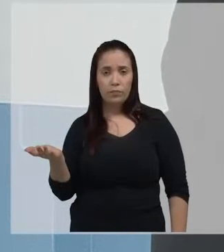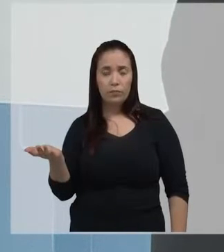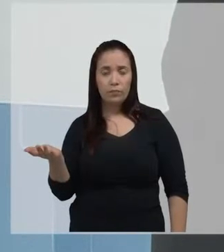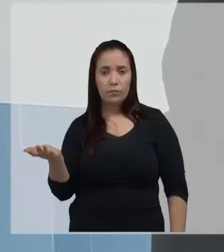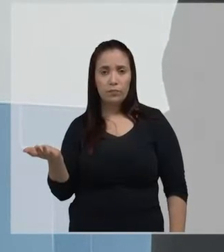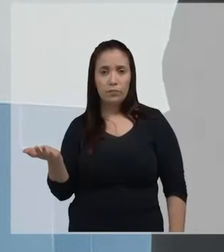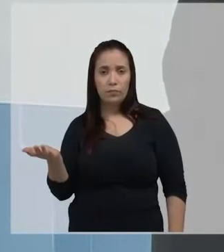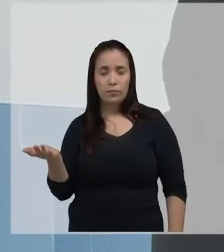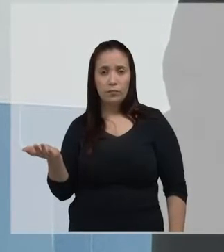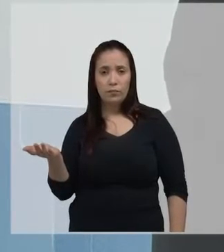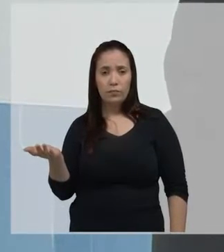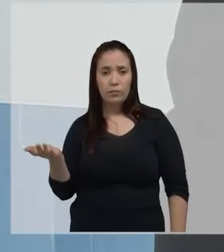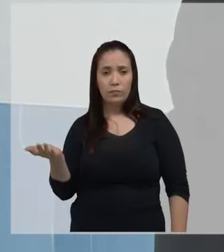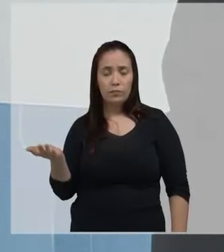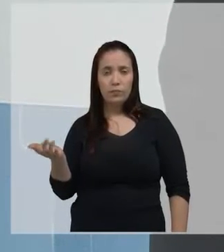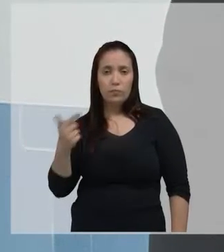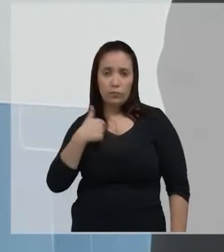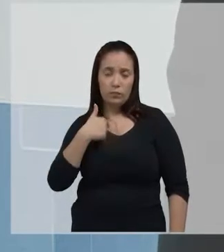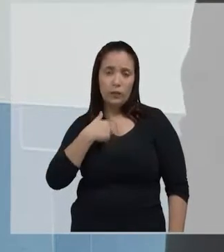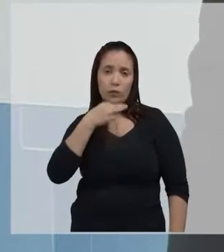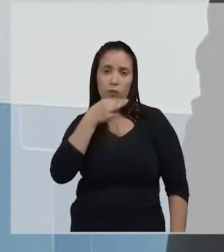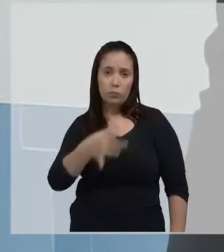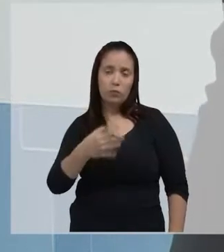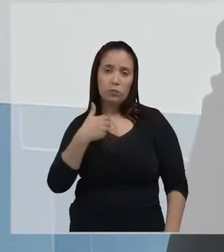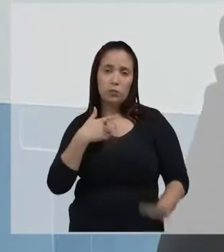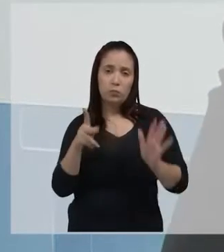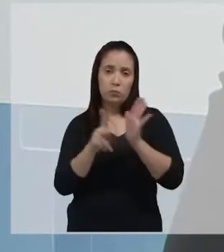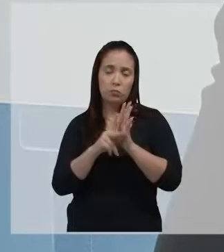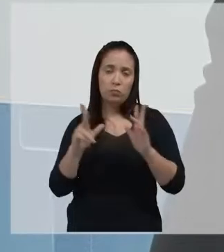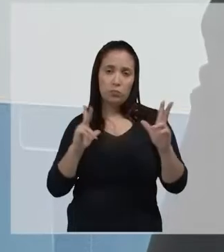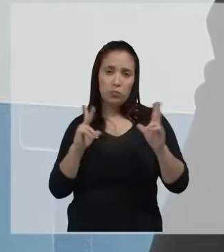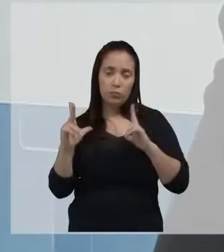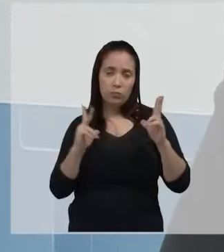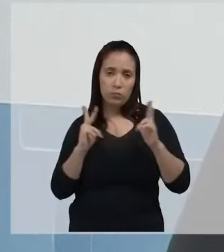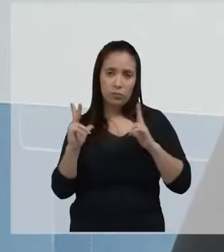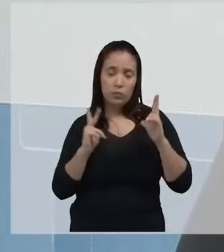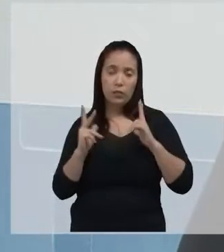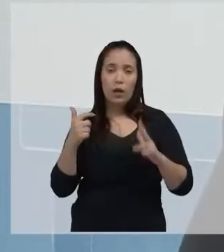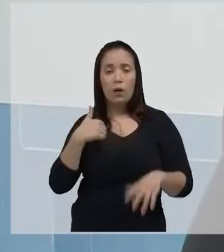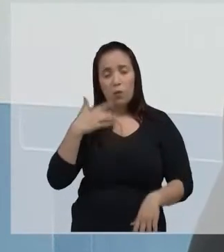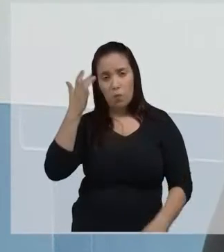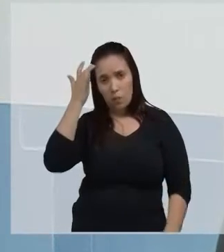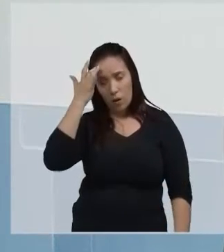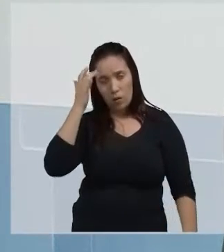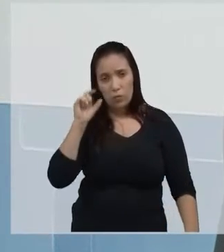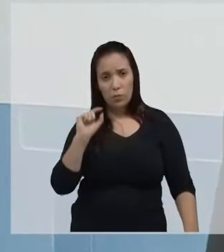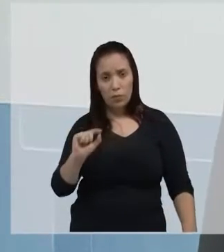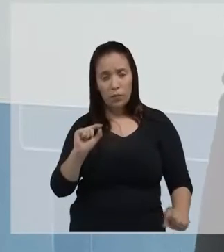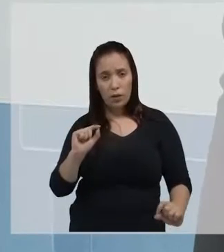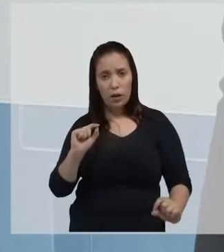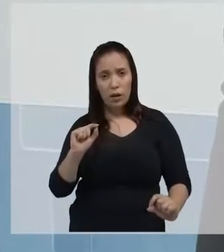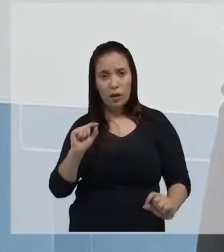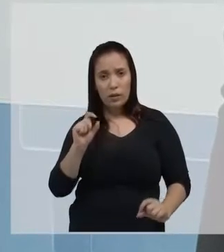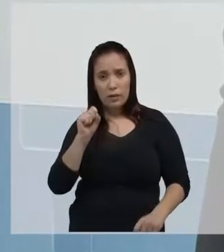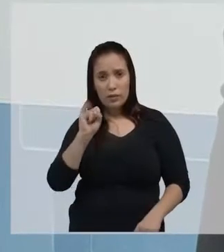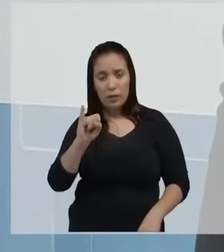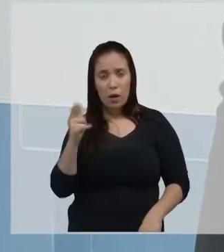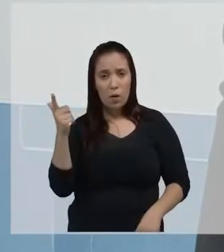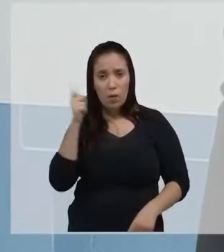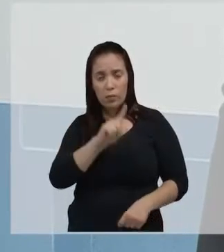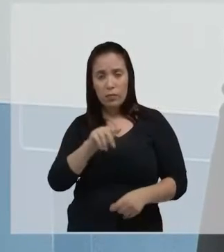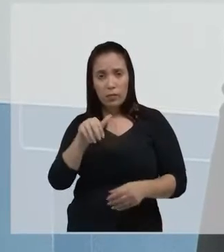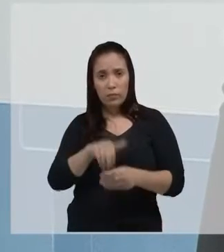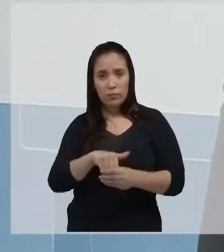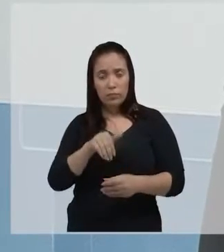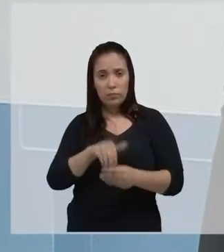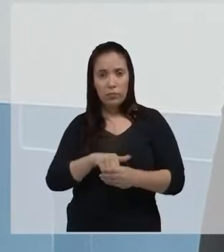é... Eu vou dar minha opinião pessoal, se eu estiver errado, você me corrija. Eu acho que o cara credenciado para receber isso, de